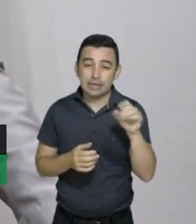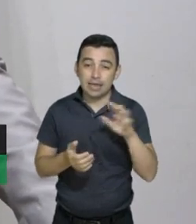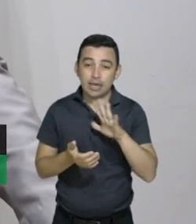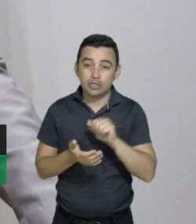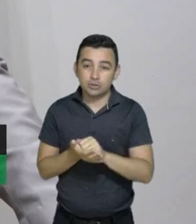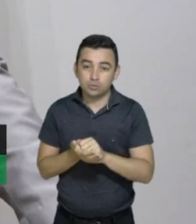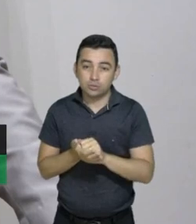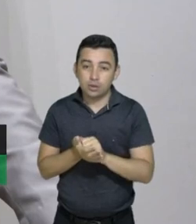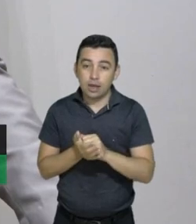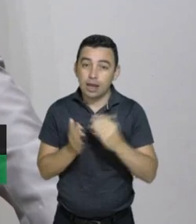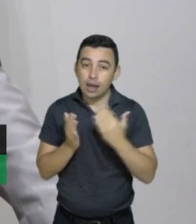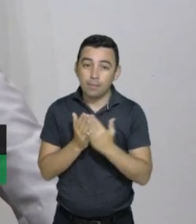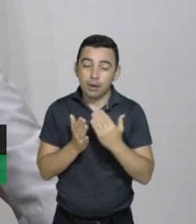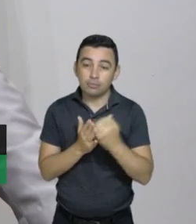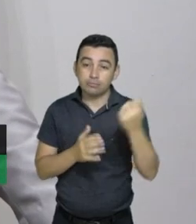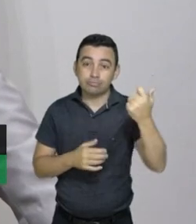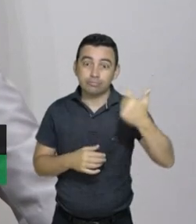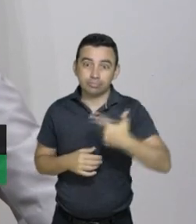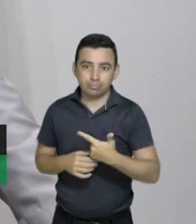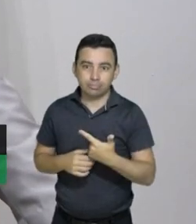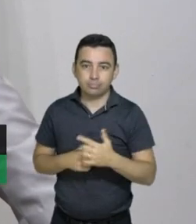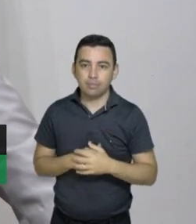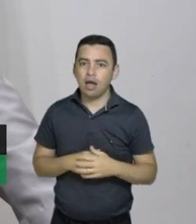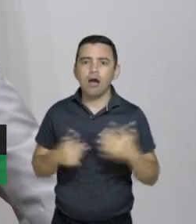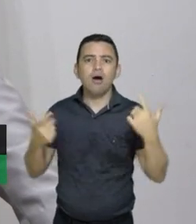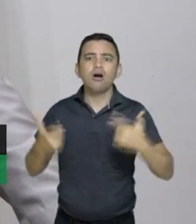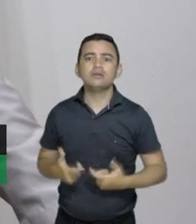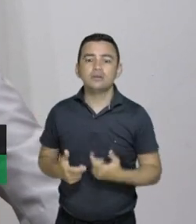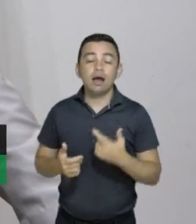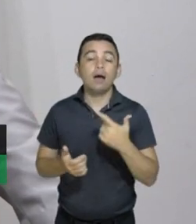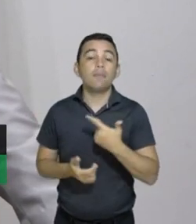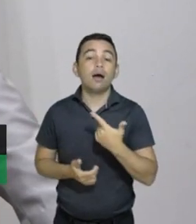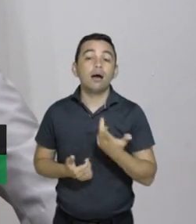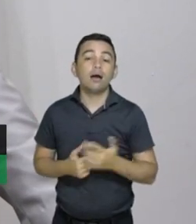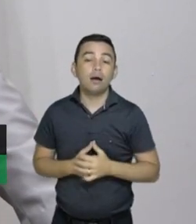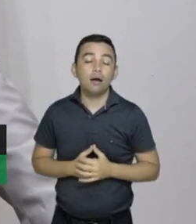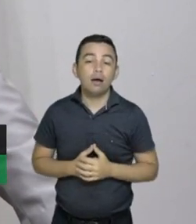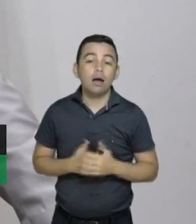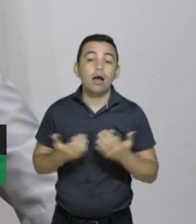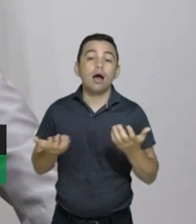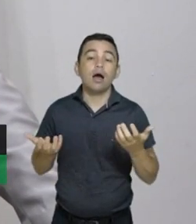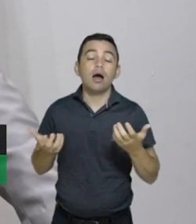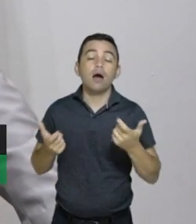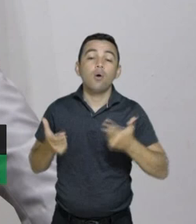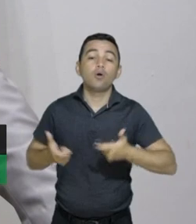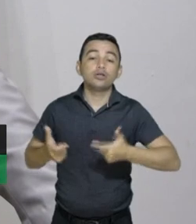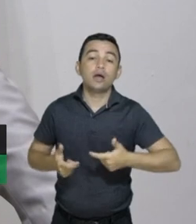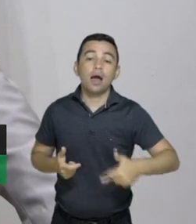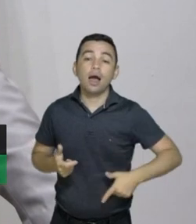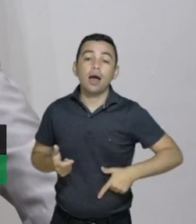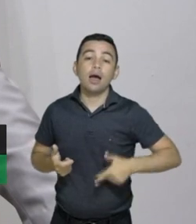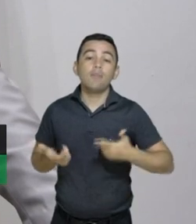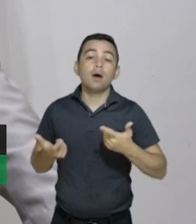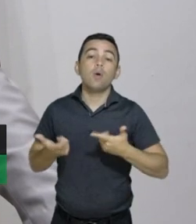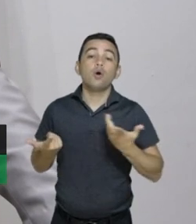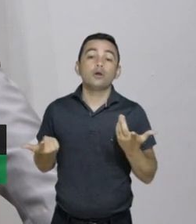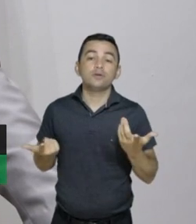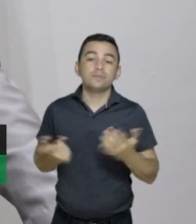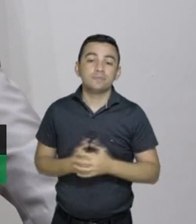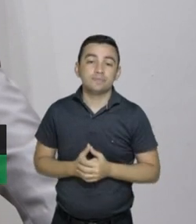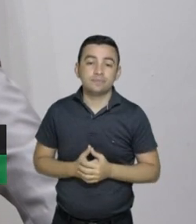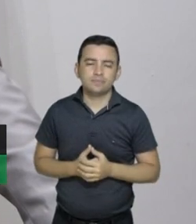supera-se o número de 100 de onde partir essas armas de onde partir essas armas é muita